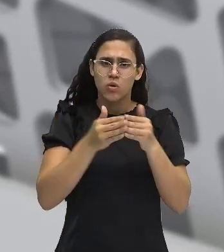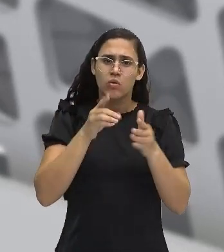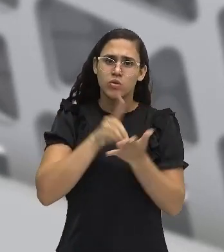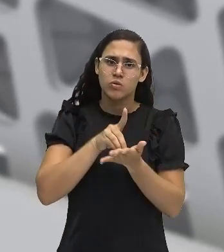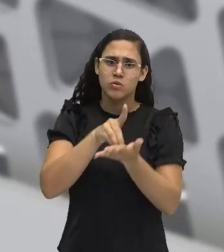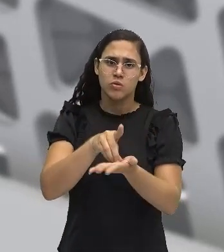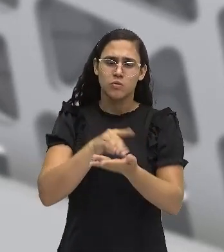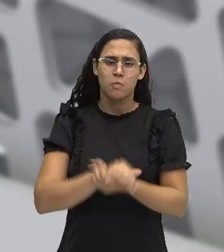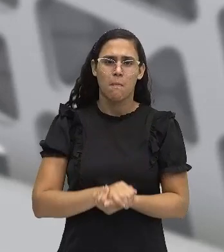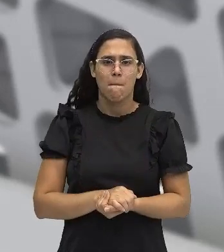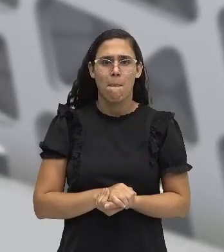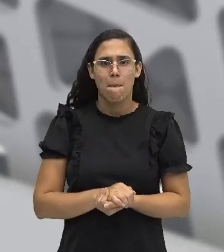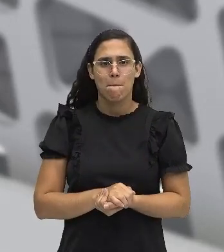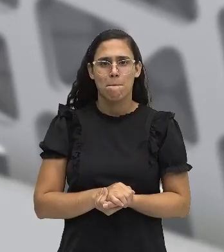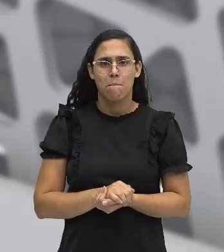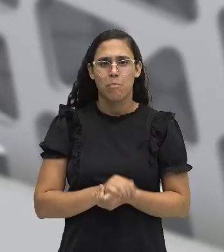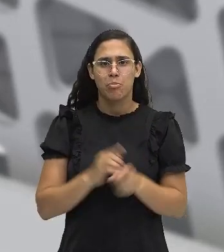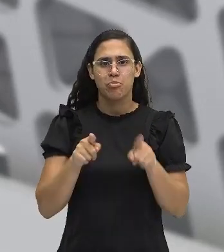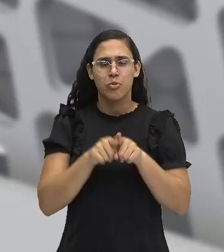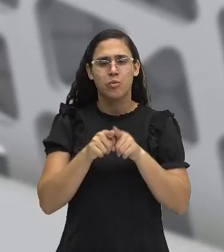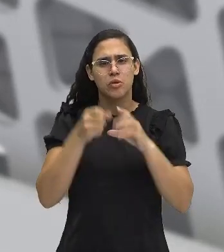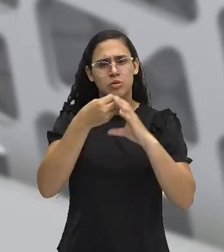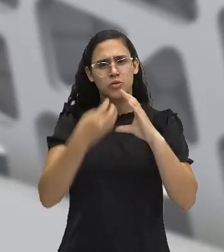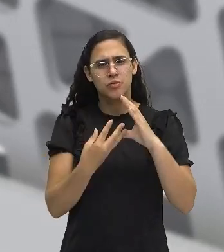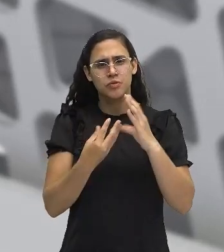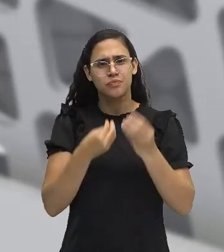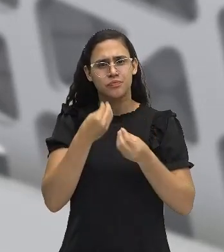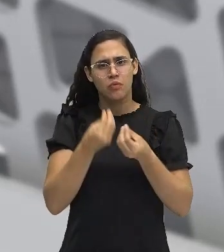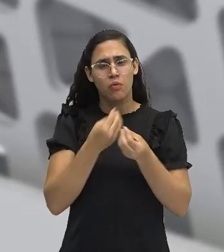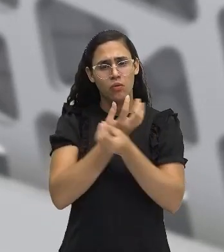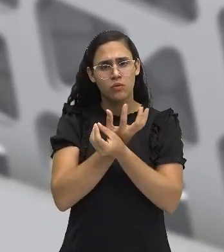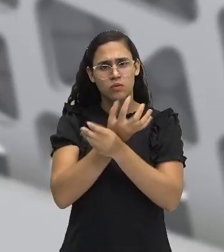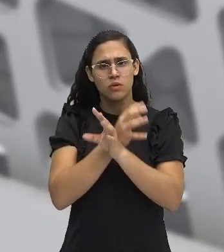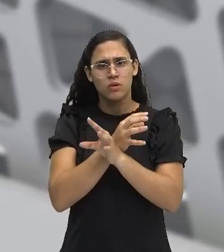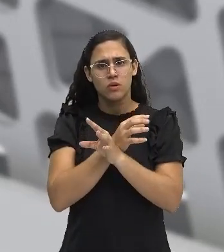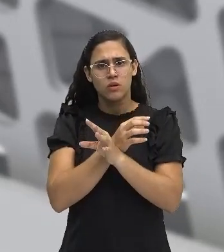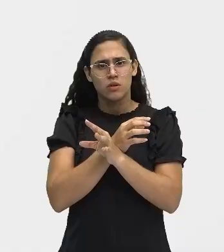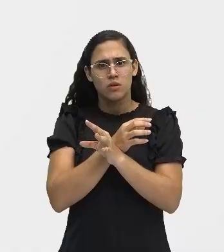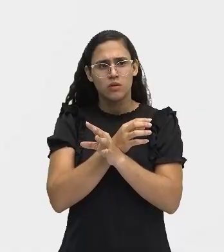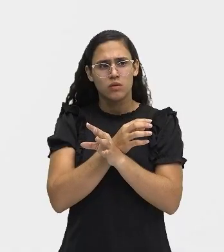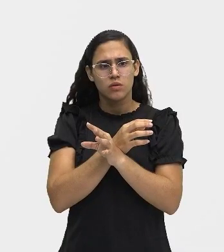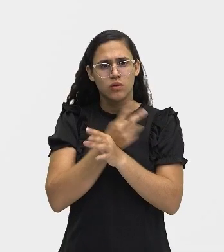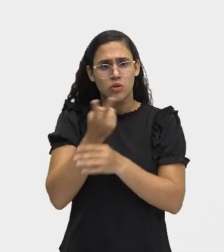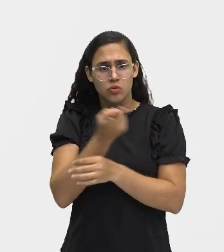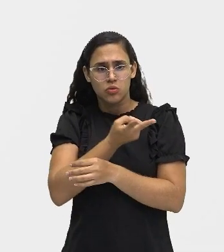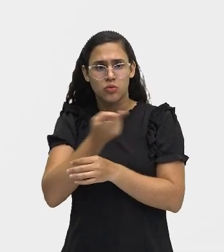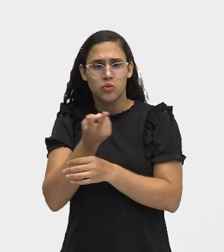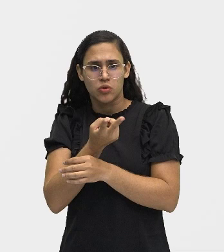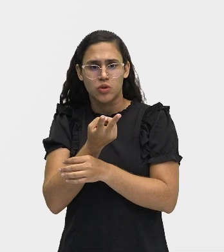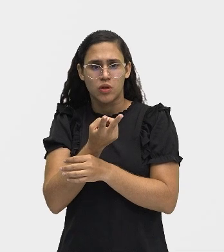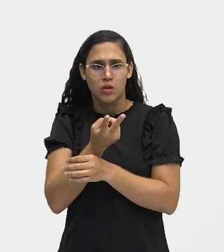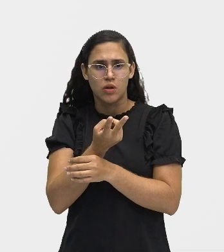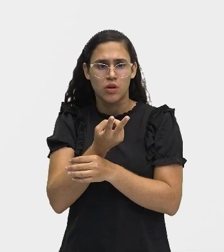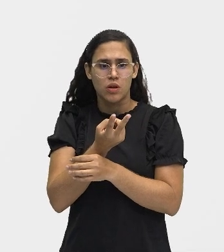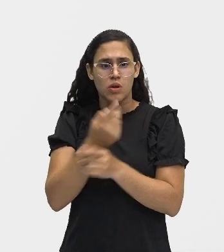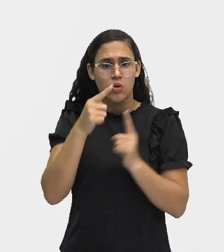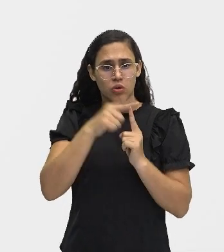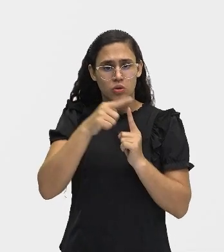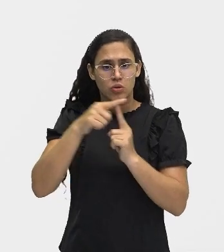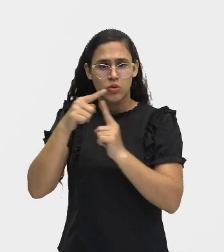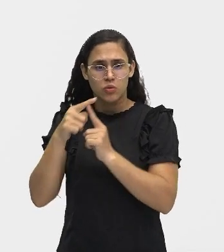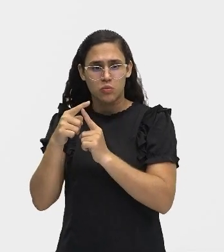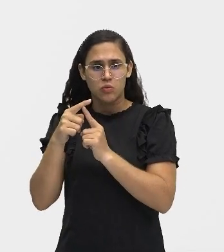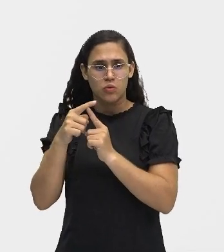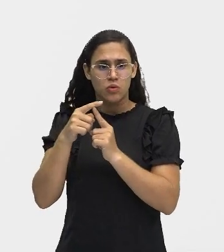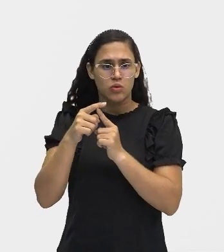E aí a gente pode classificar os fósseis também aí em somatofósseis e equinofósseis, né? Então, são esses